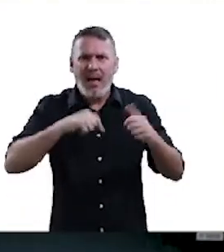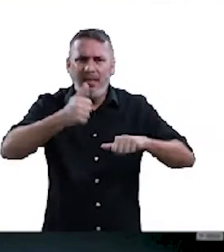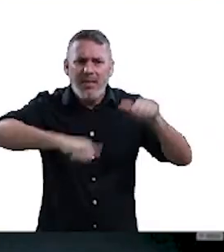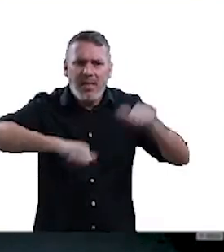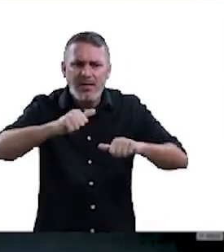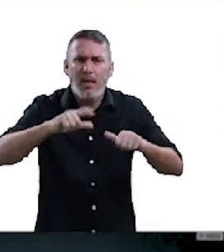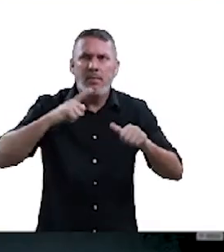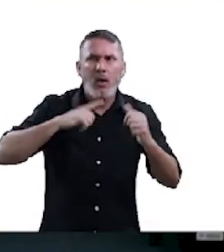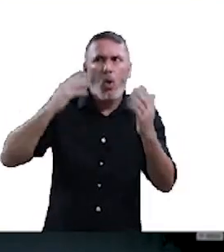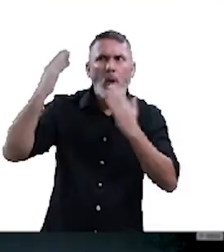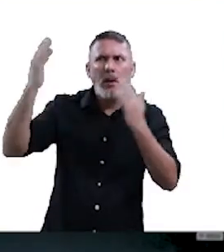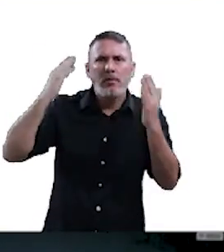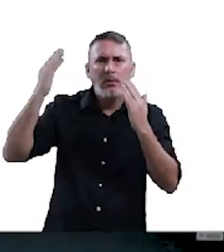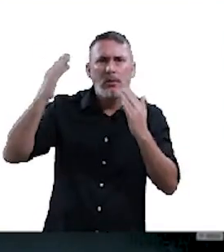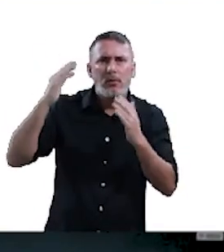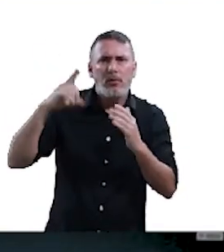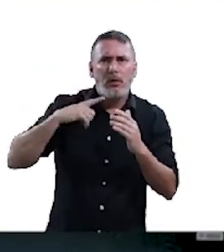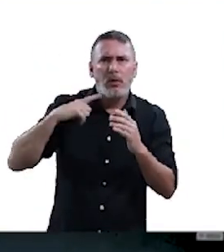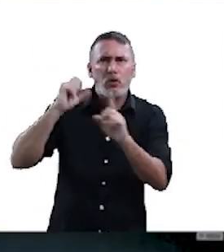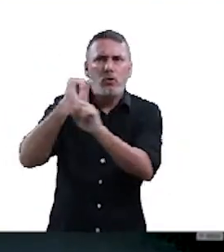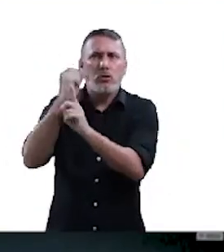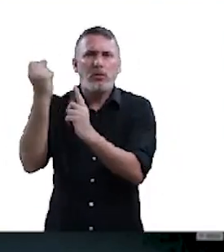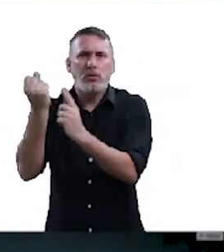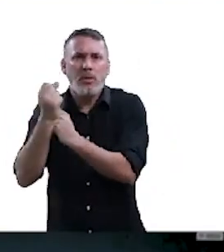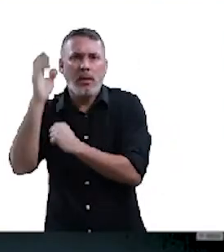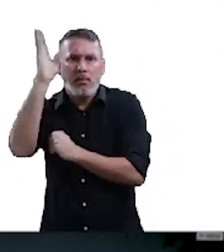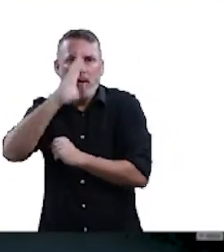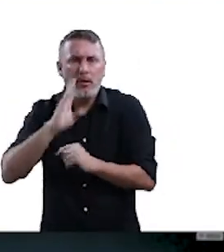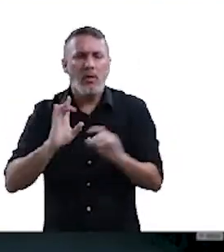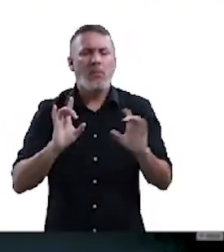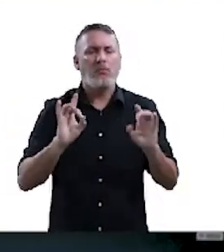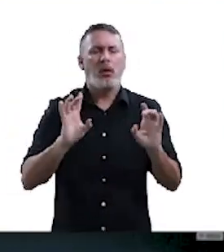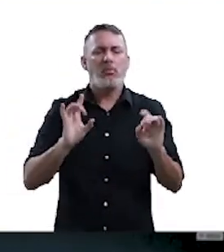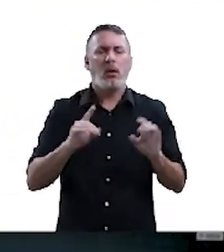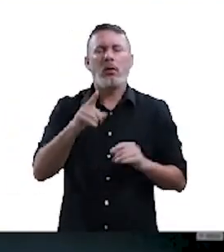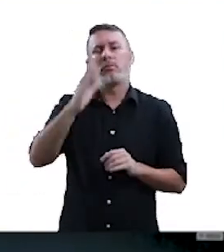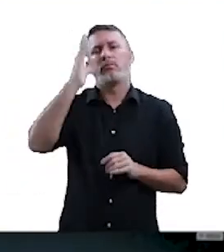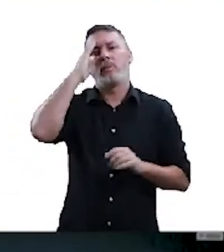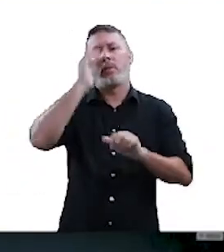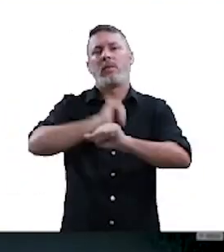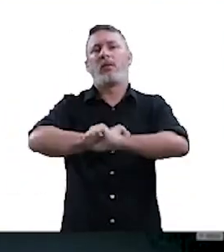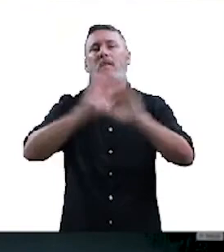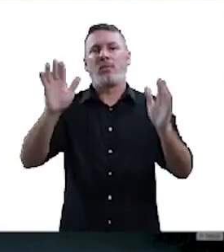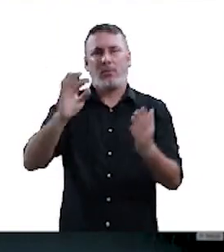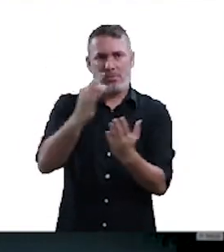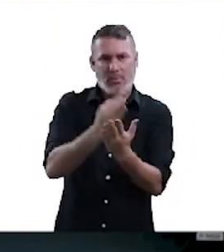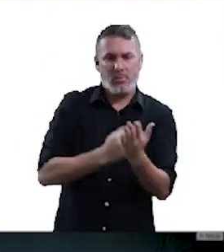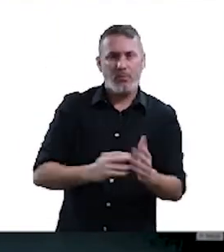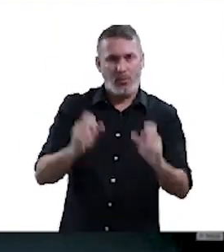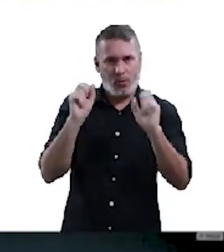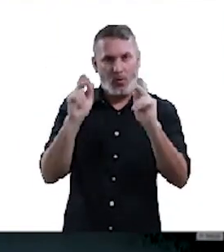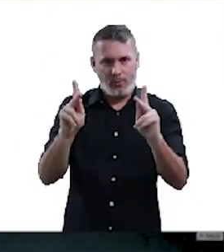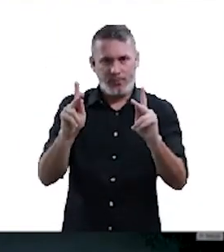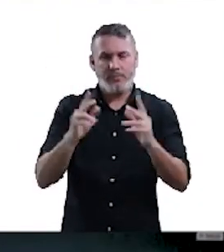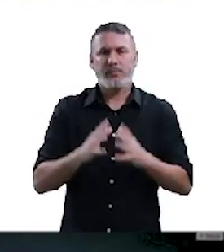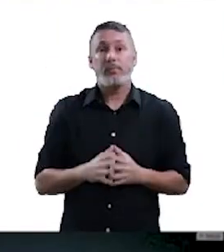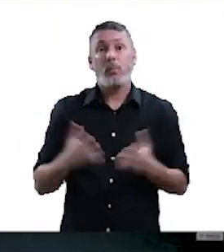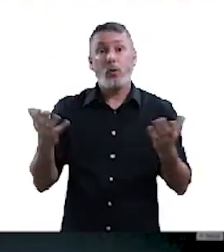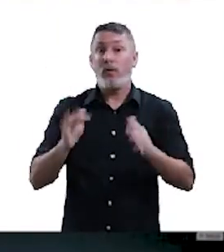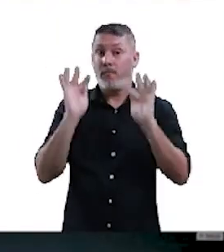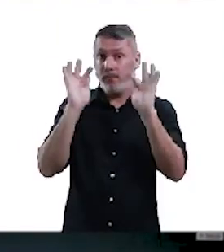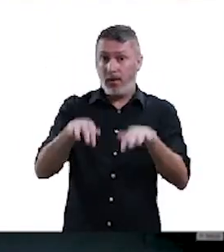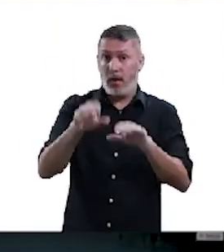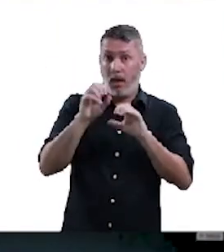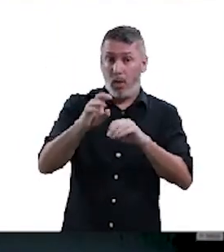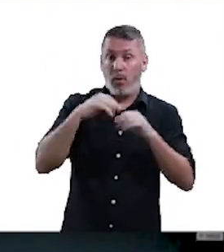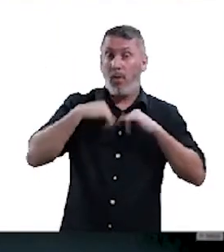fez a comparação com o brasileiro, com a sociedade? E aí você vai conseguir compreender melhor o seu texto. Ok? Finalizando a nossa aula, já deixando